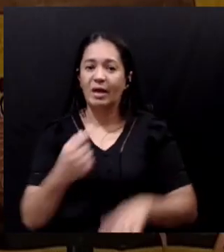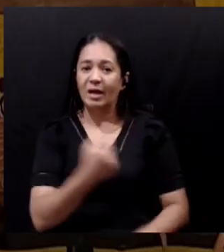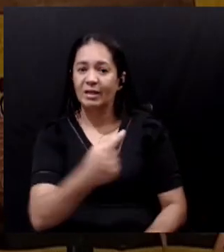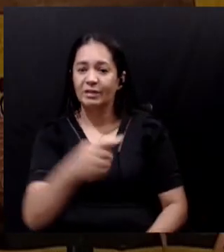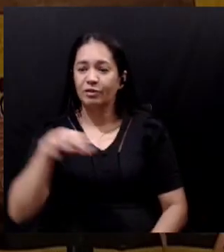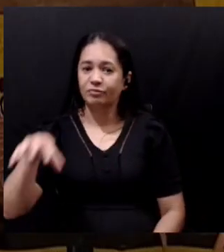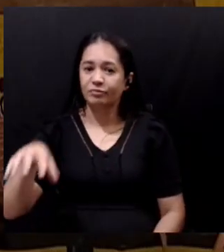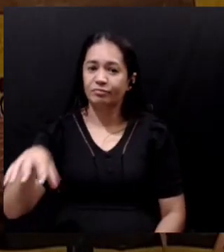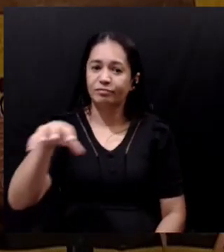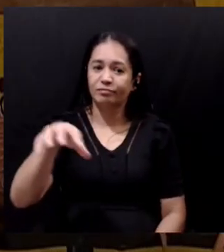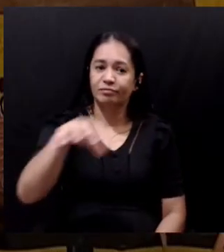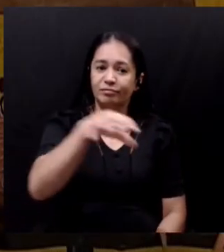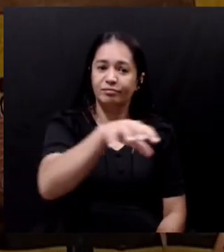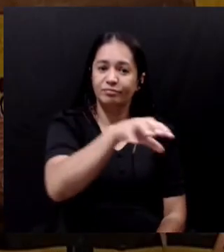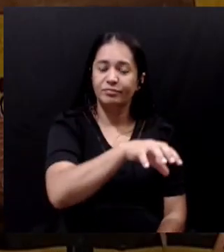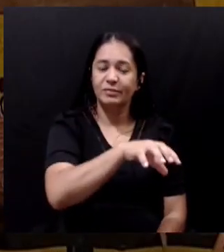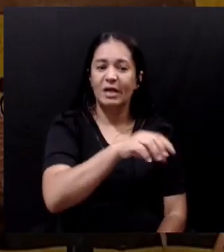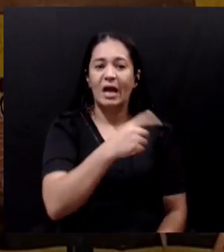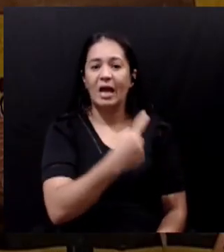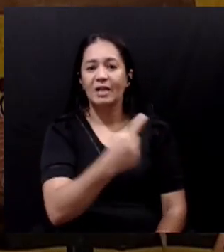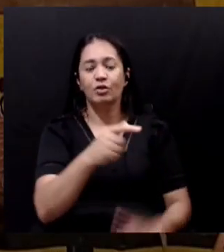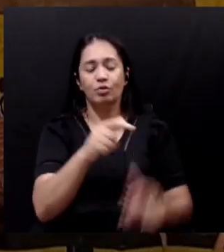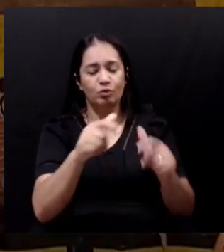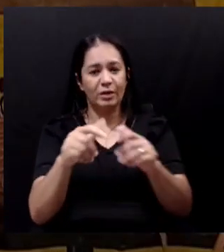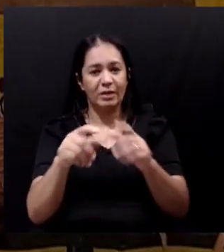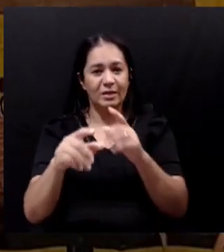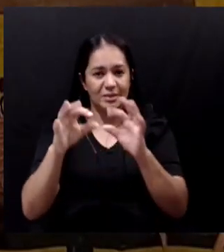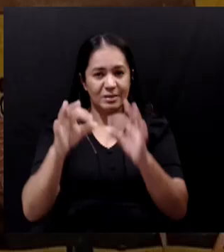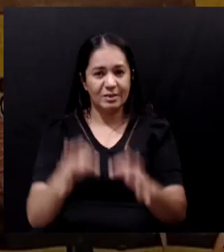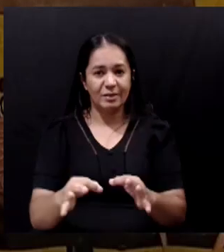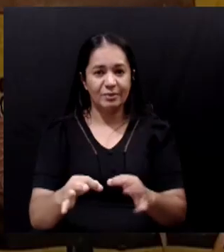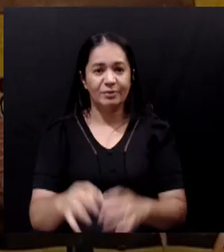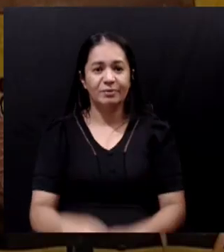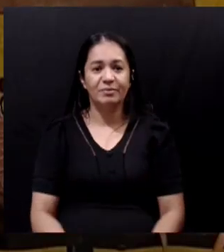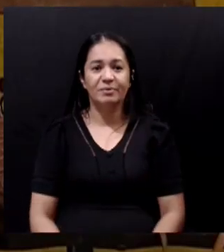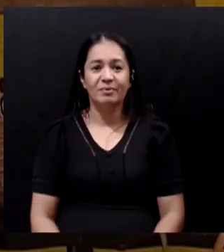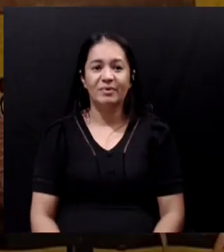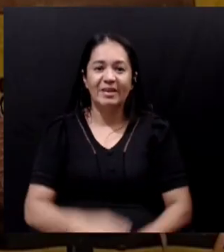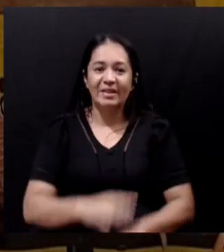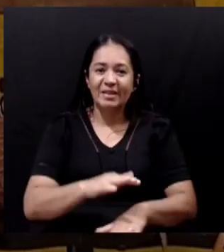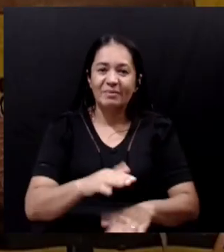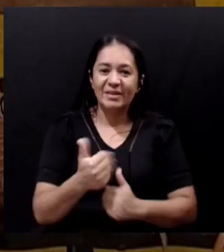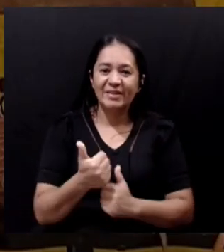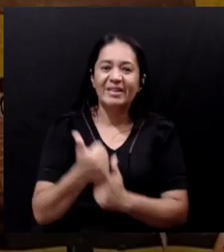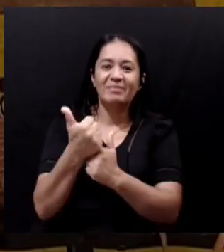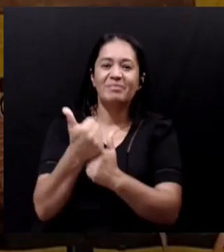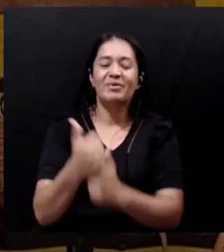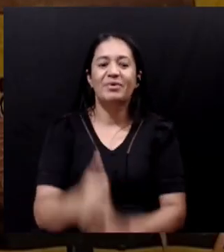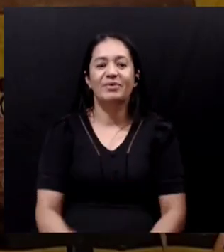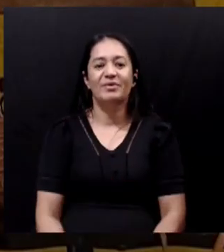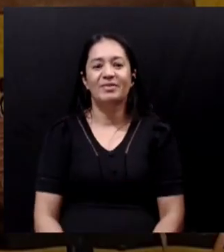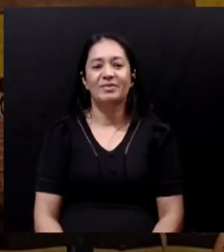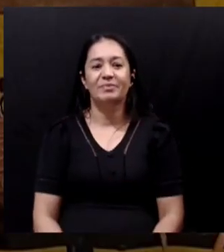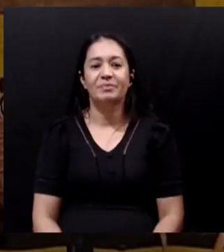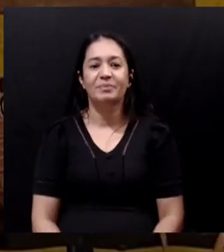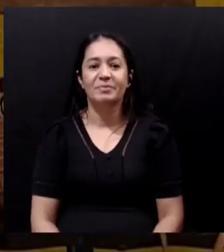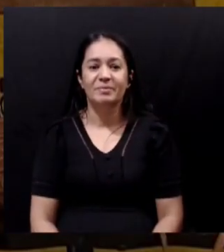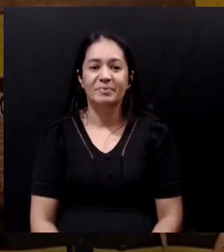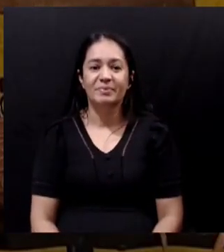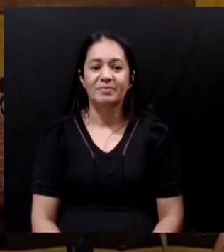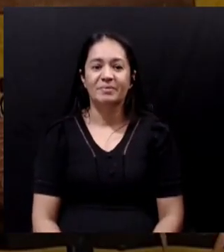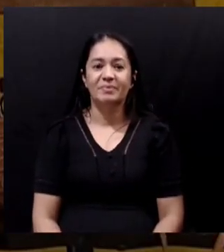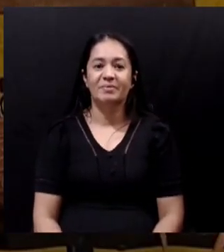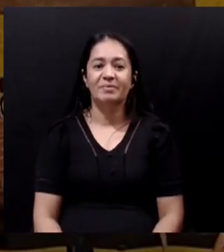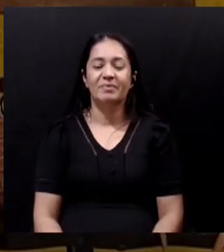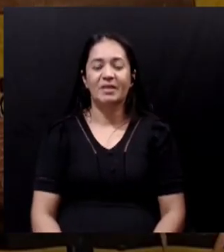fica no atendimento e a mais velha fica no caixa. E a pequenininha dando uma assistência lá. É o que está acontecendo. E tá dando certo. Está